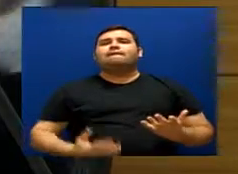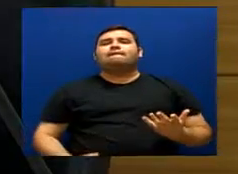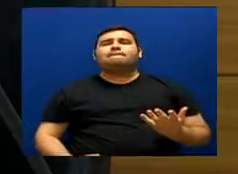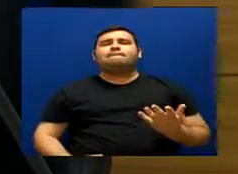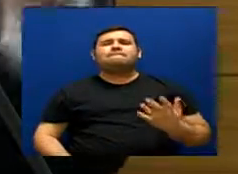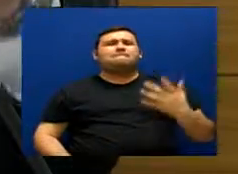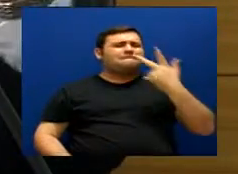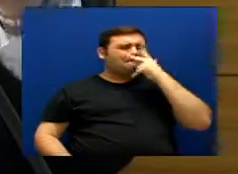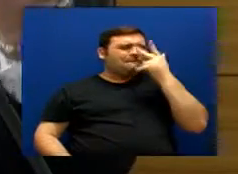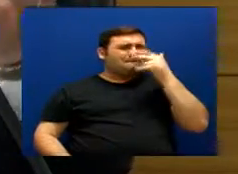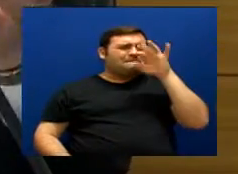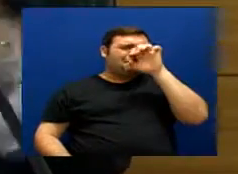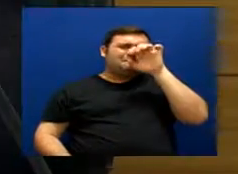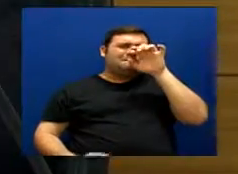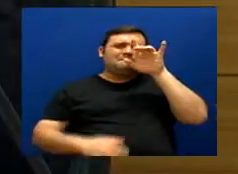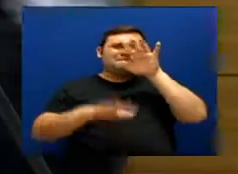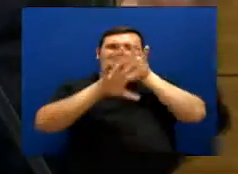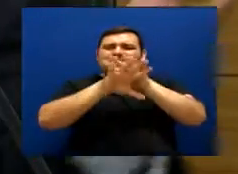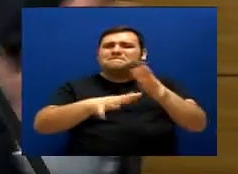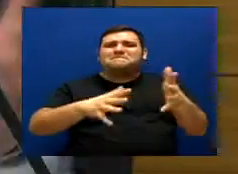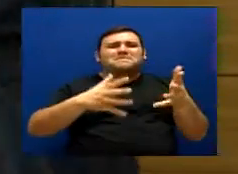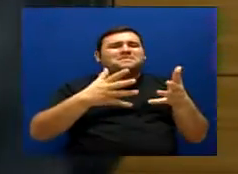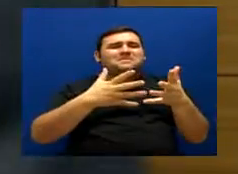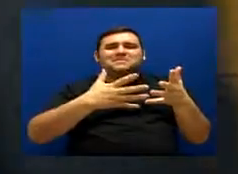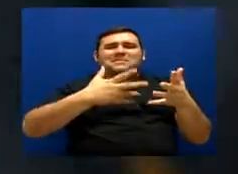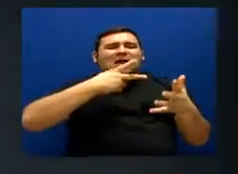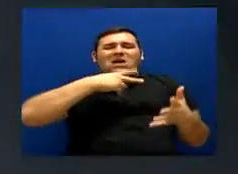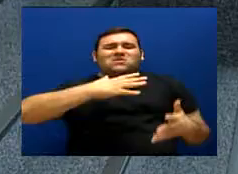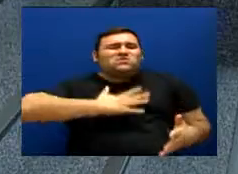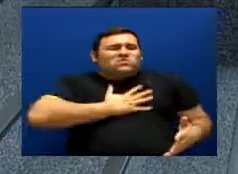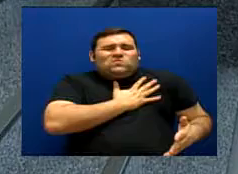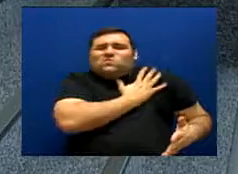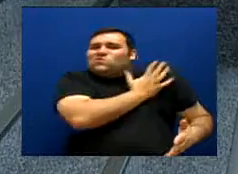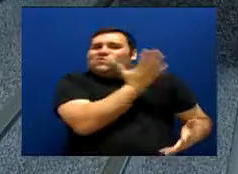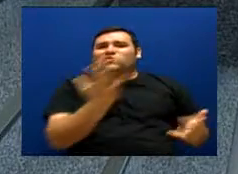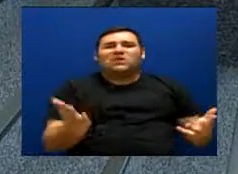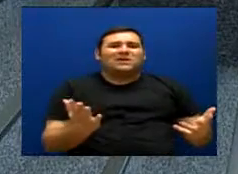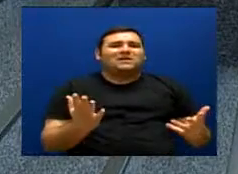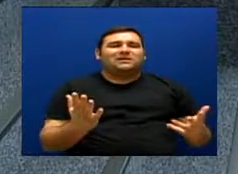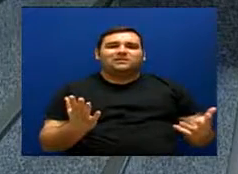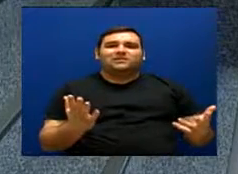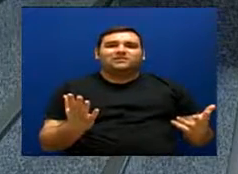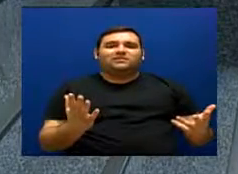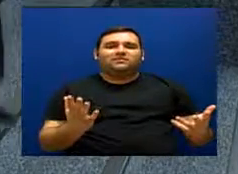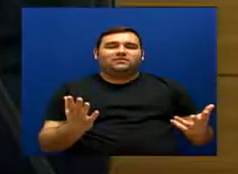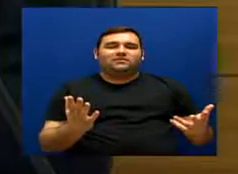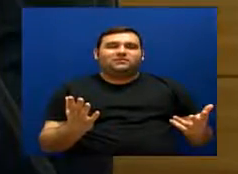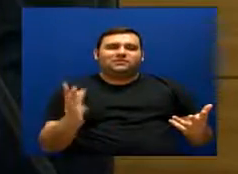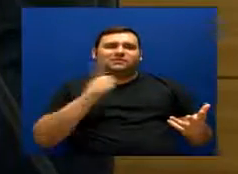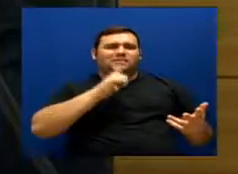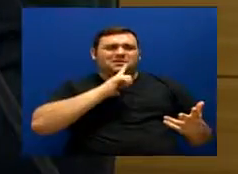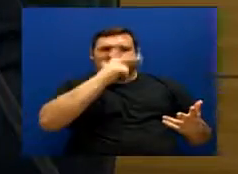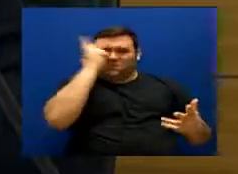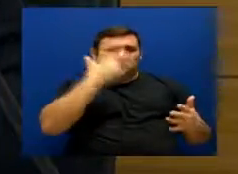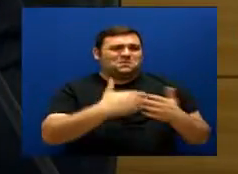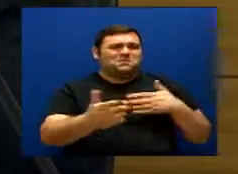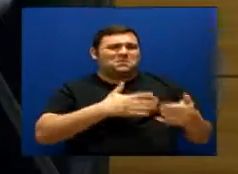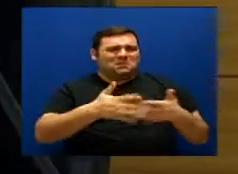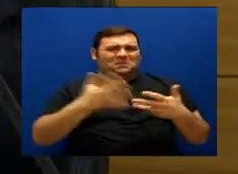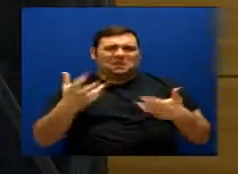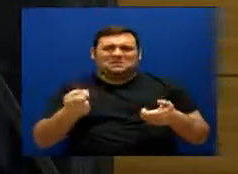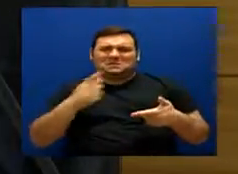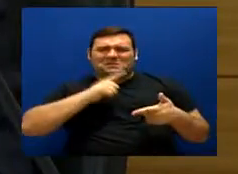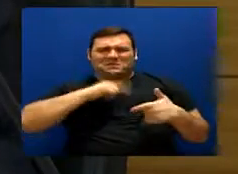É um desrespeito, é lamentável, é algo terrível, mesmo para qualquer pessoa aceitar